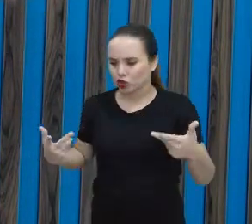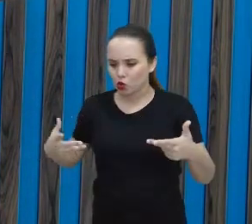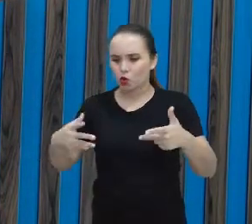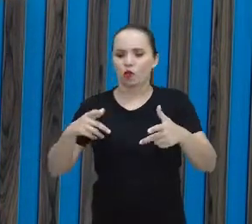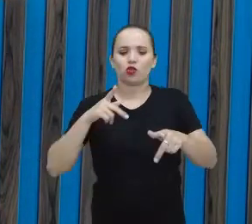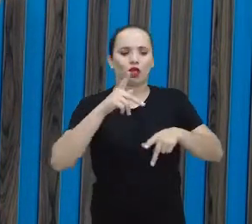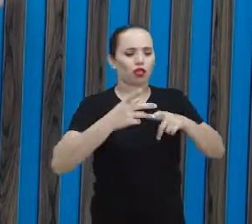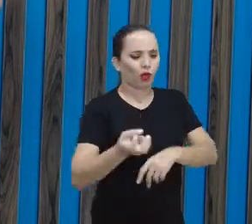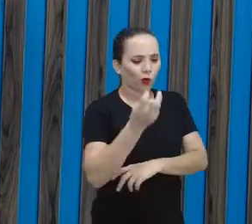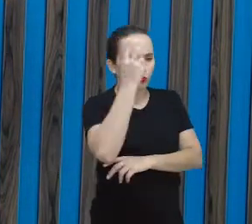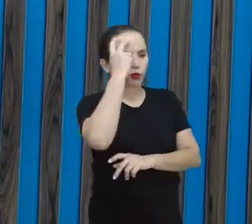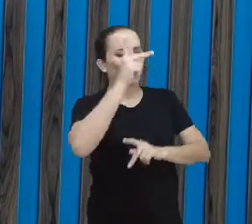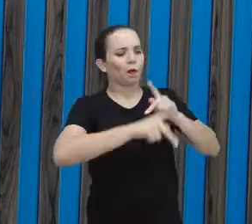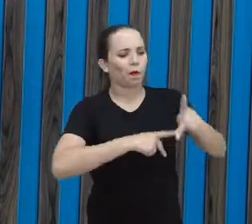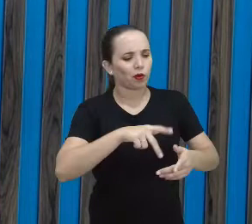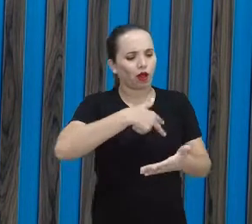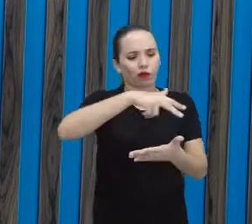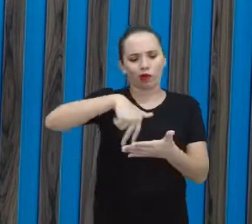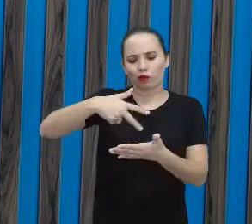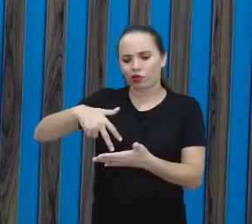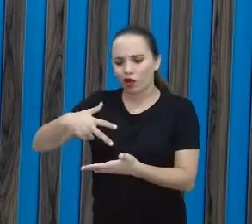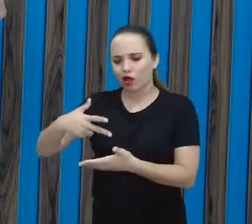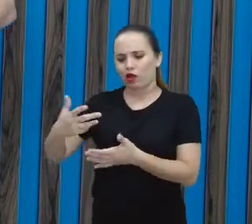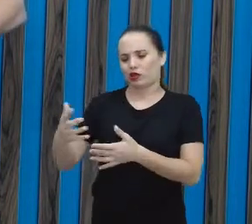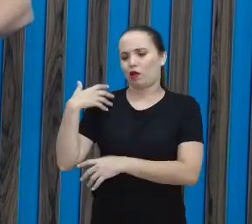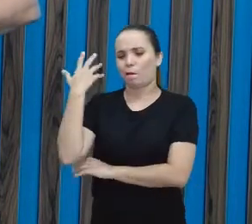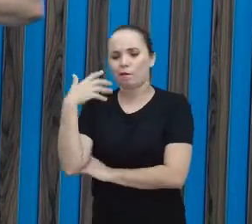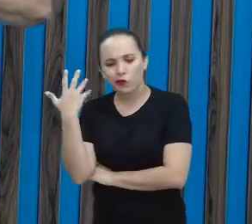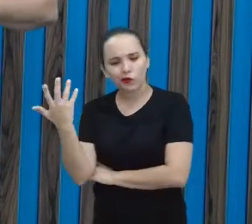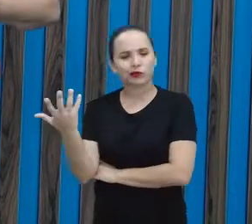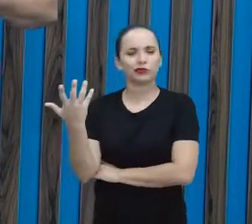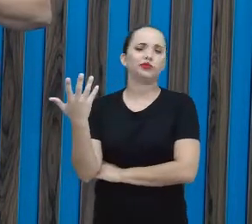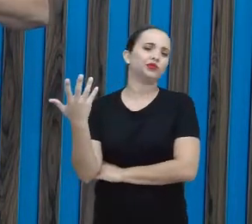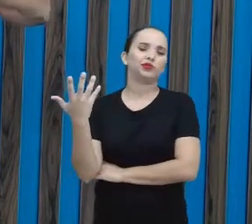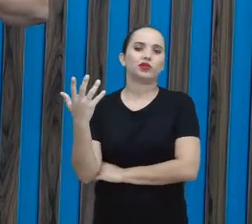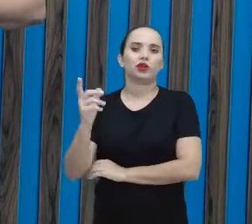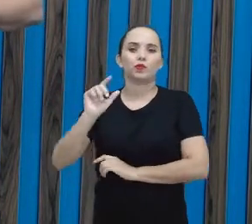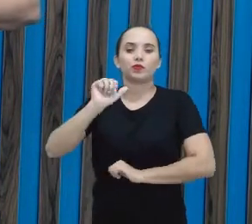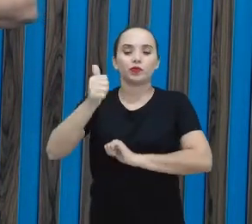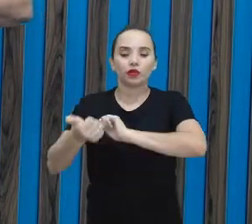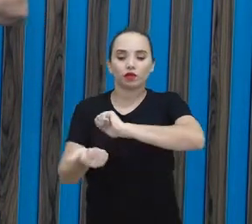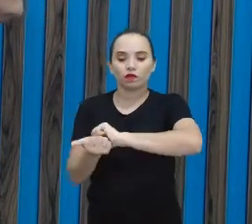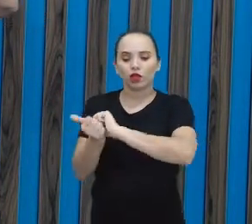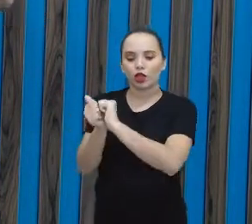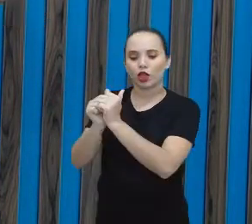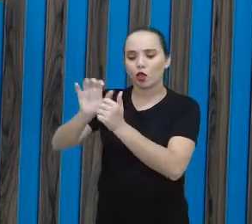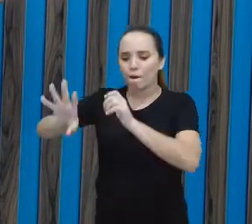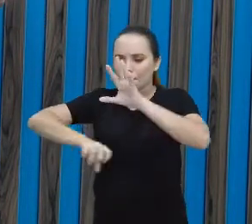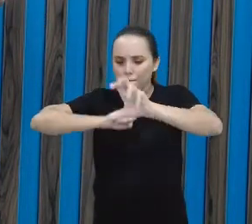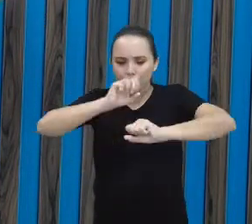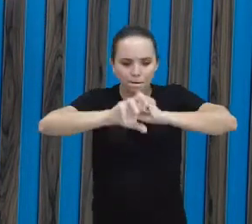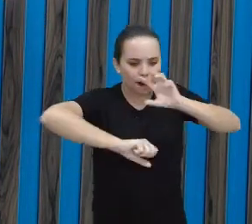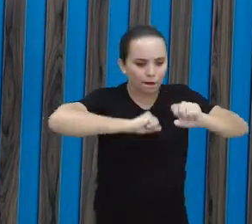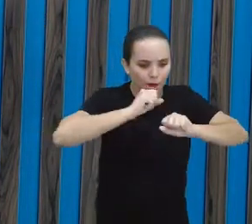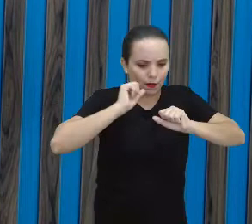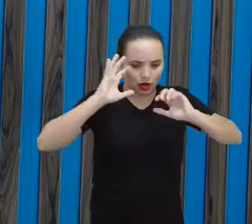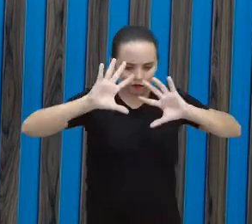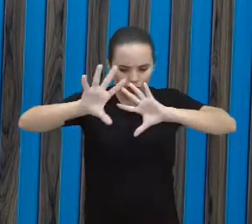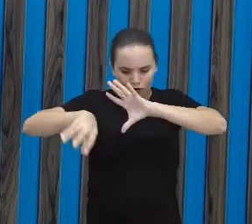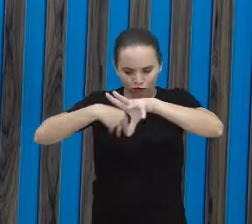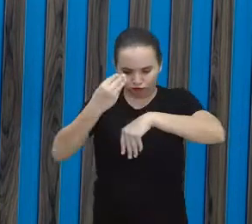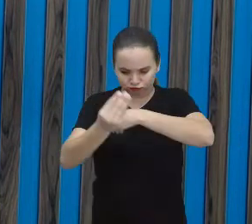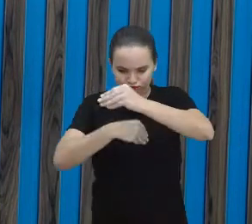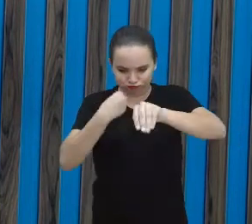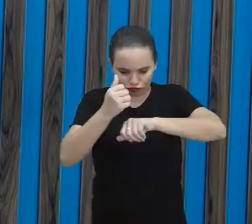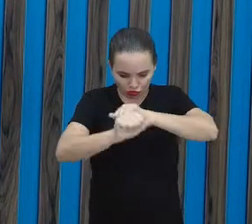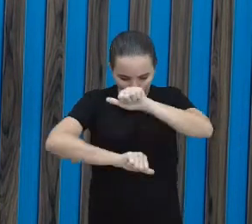na cultura popular, na dança, na música, né? E vai transformar, dar uma outra